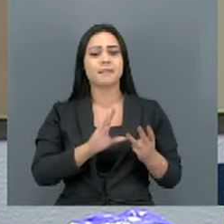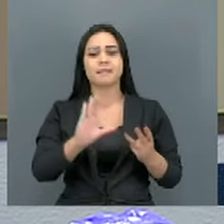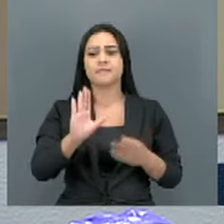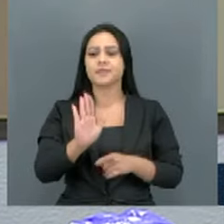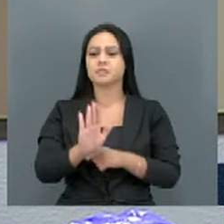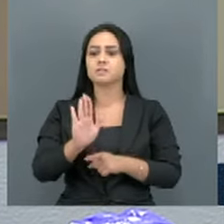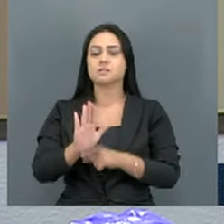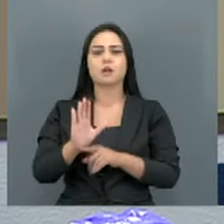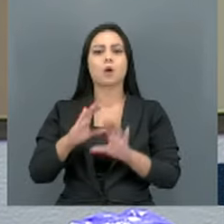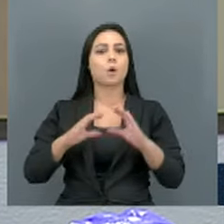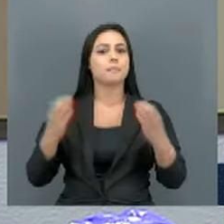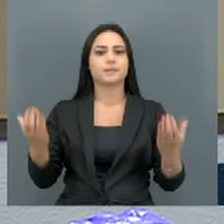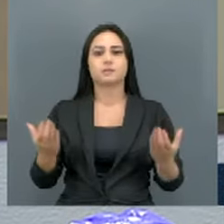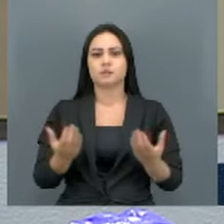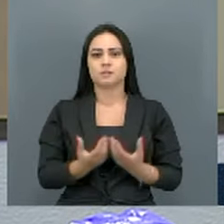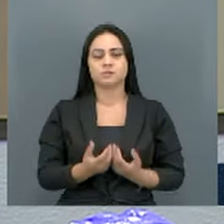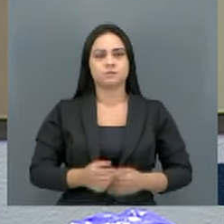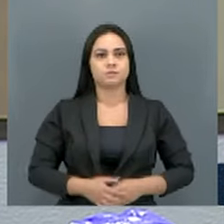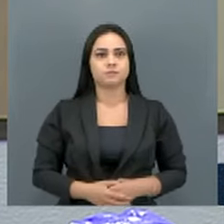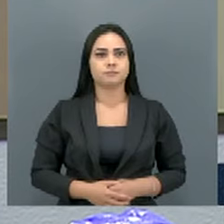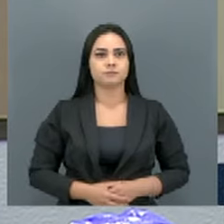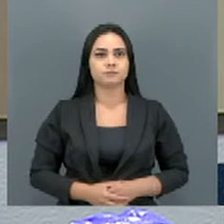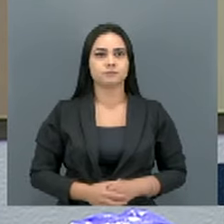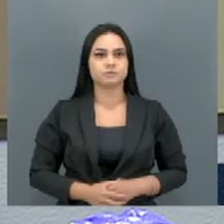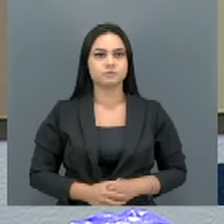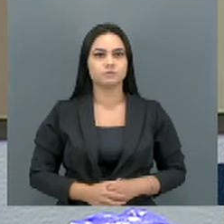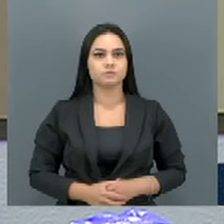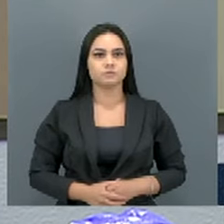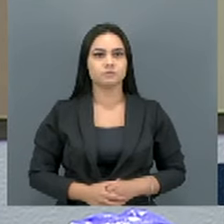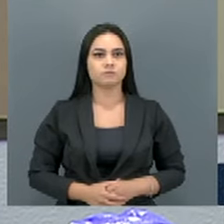beneficiar a comunidade.